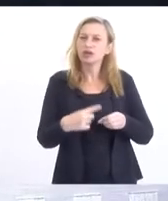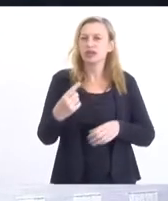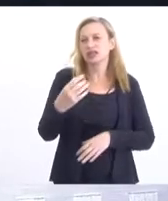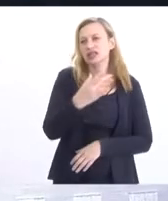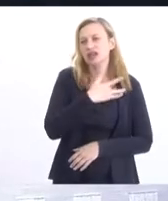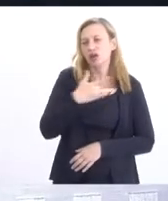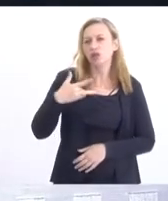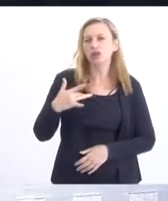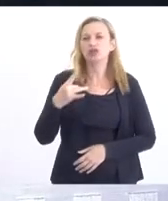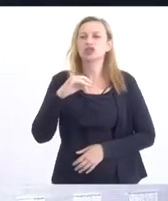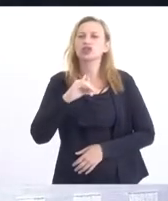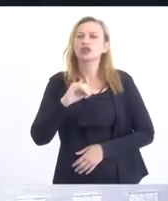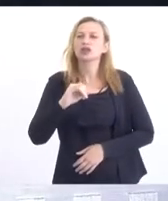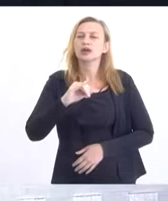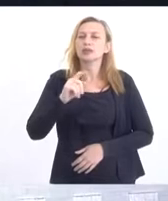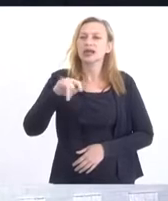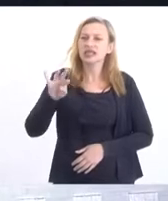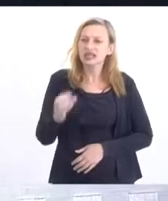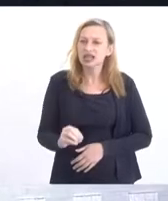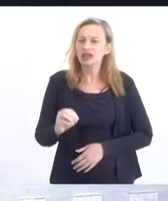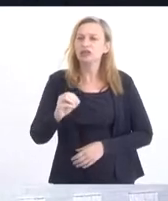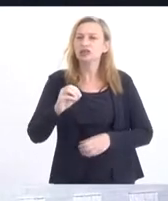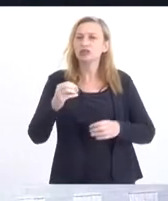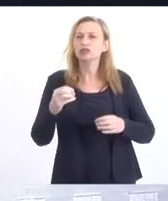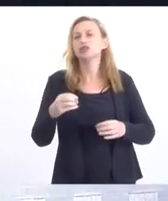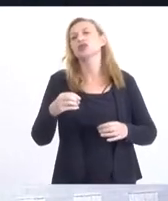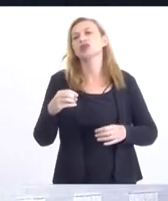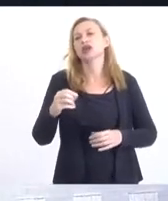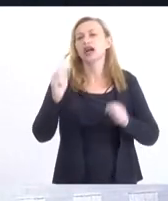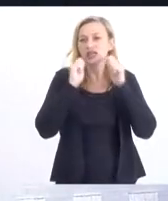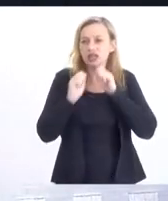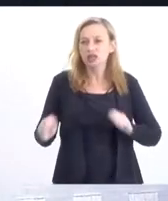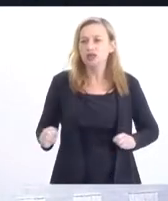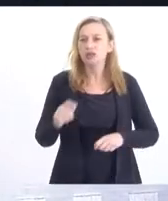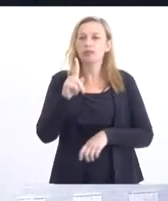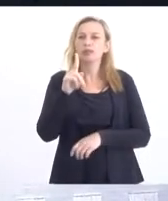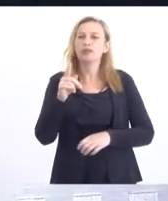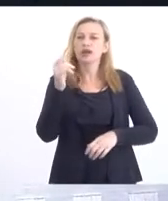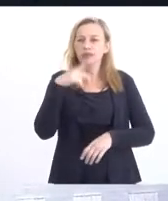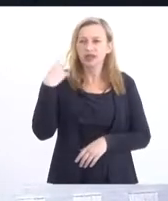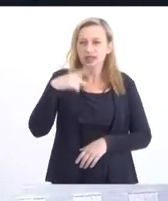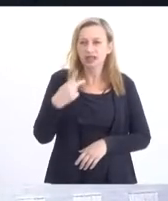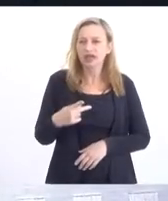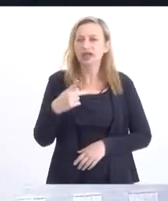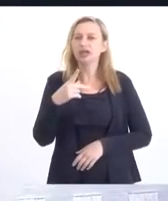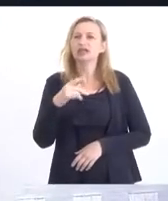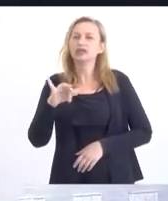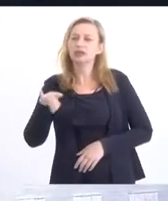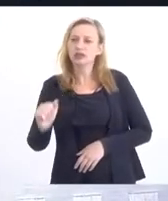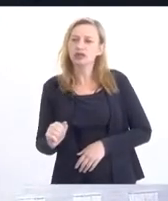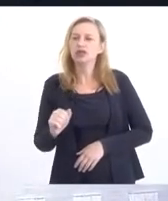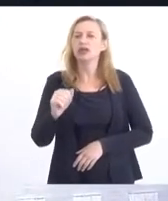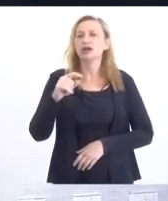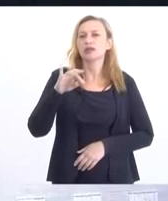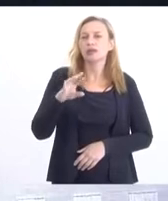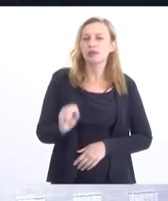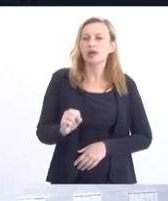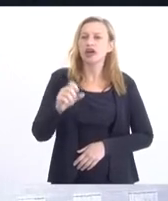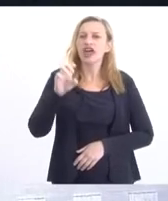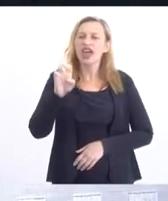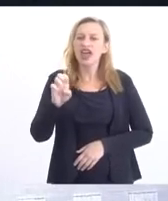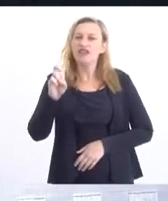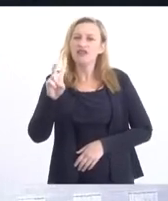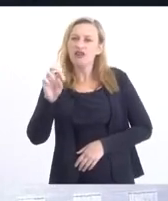Marcelo Garcia, assessor parlamentar do município de Itaperuna. Marco Antônio de Souza Gomes, empresário.